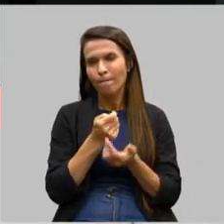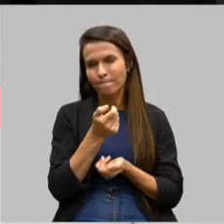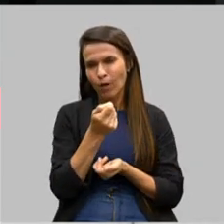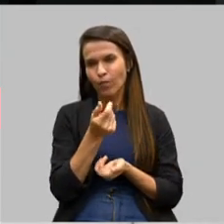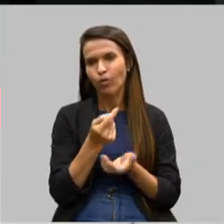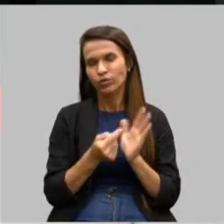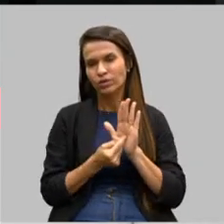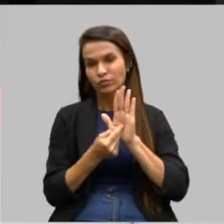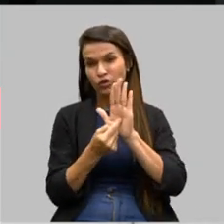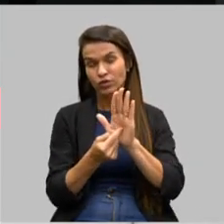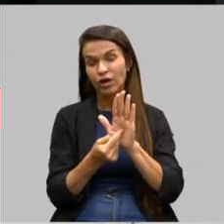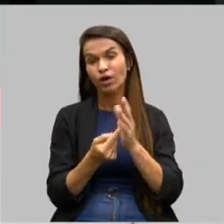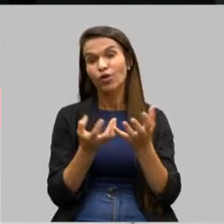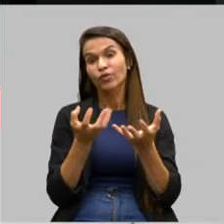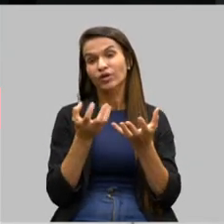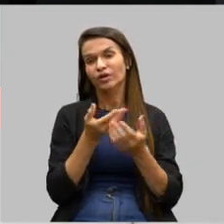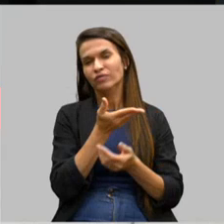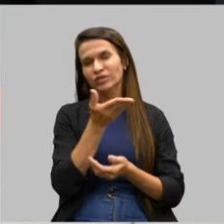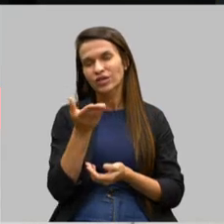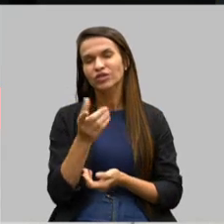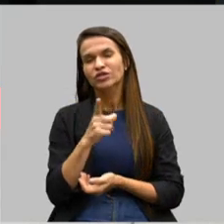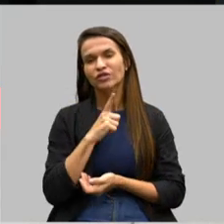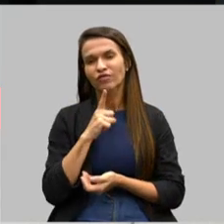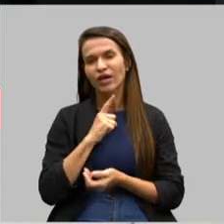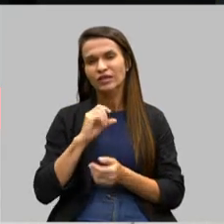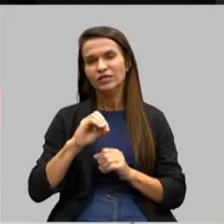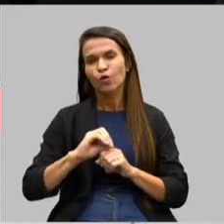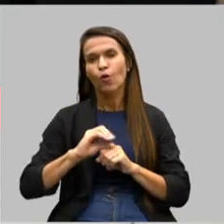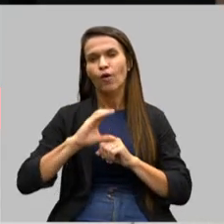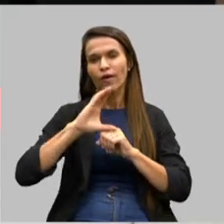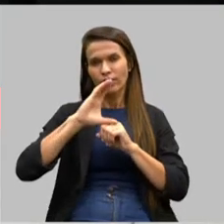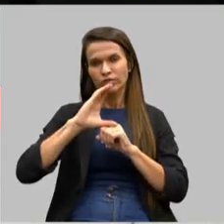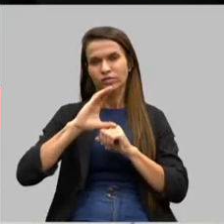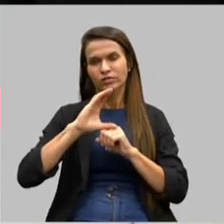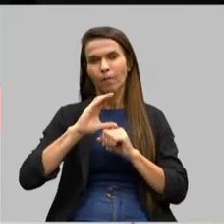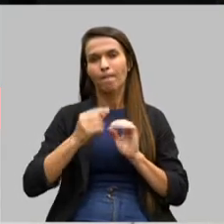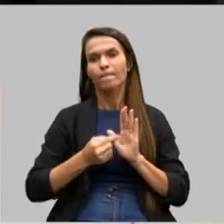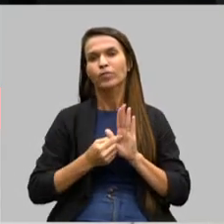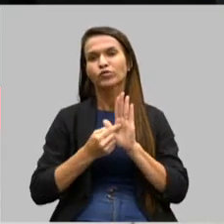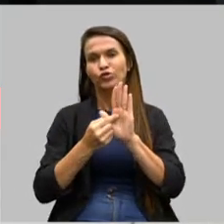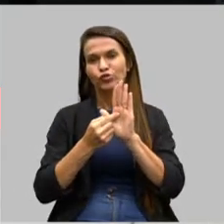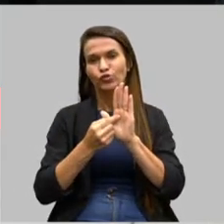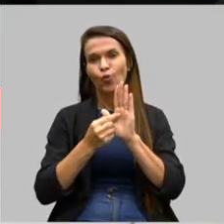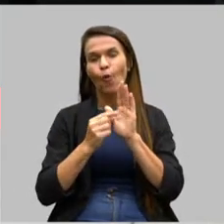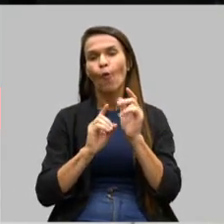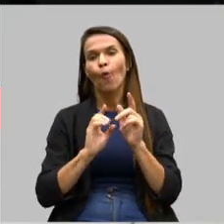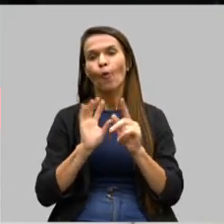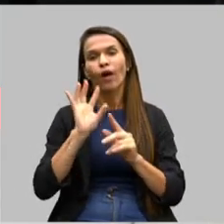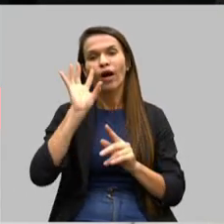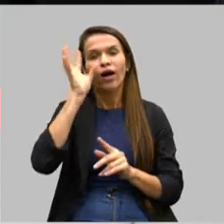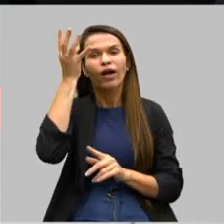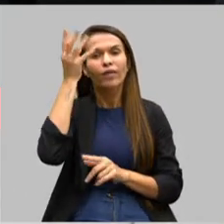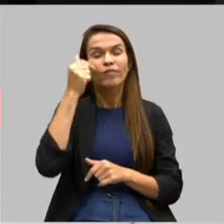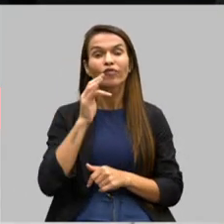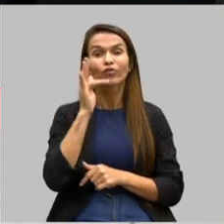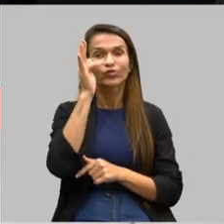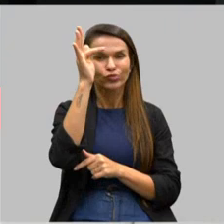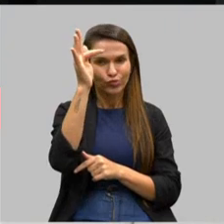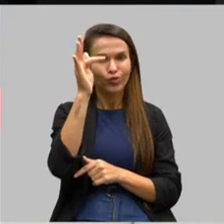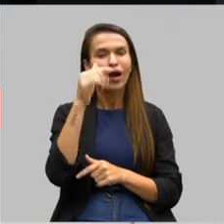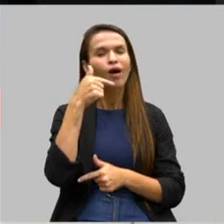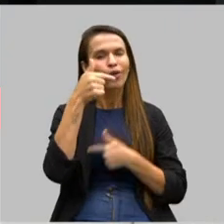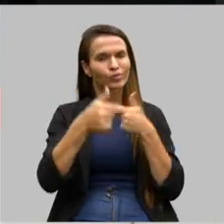vocês tivessem esse conhecimento que ter projeções do clima futuro é uma tarefa